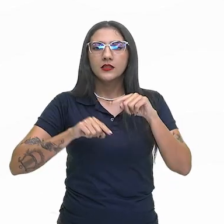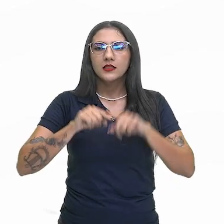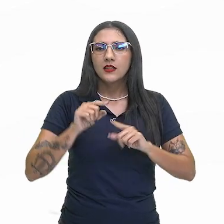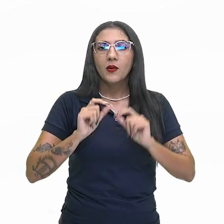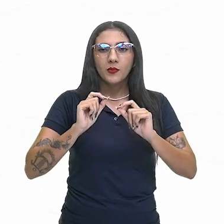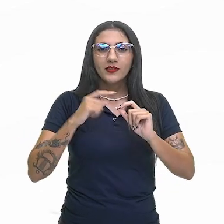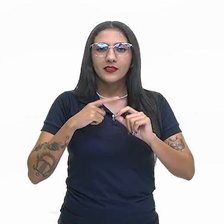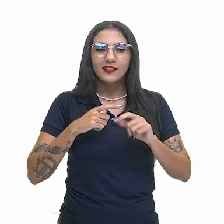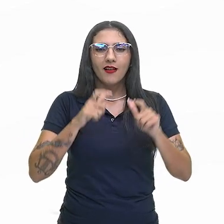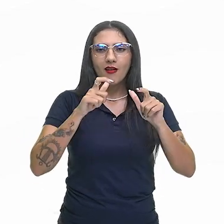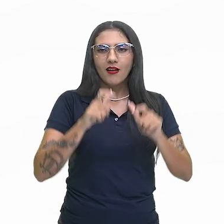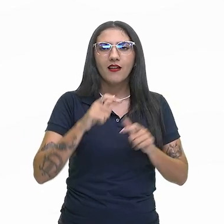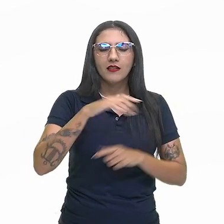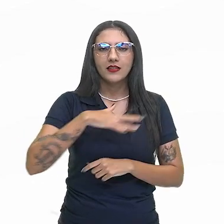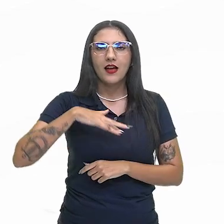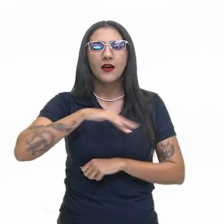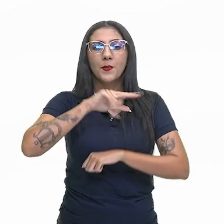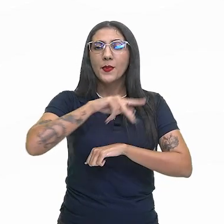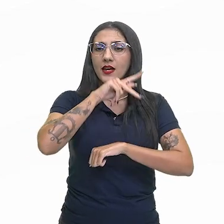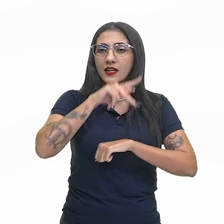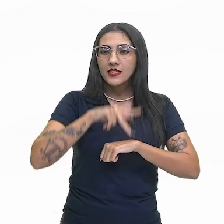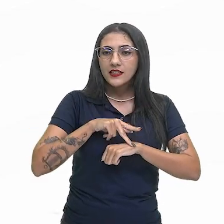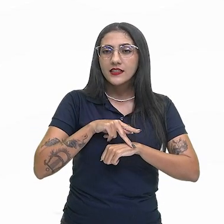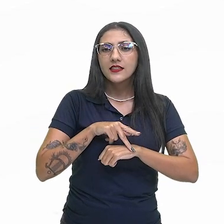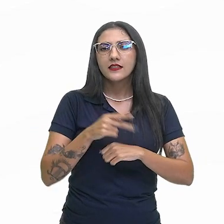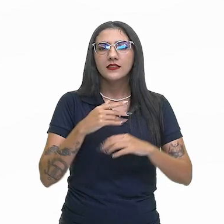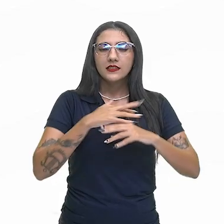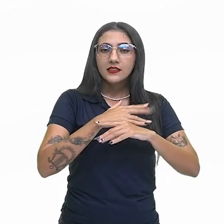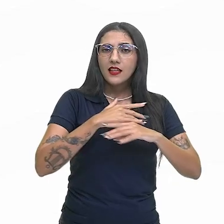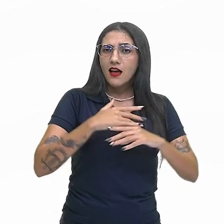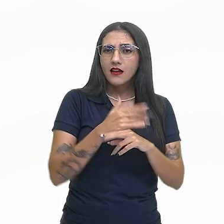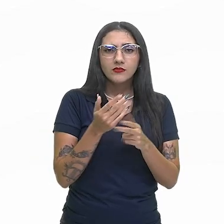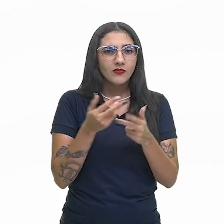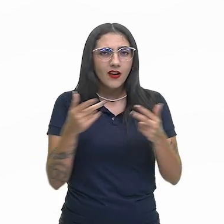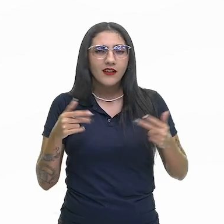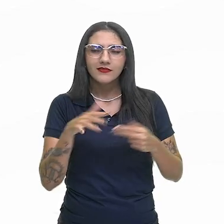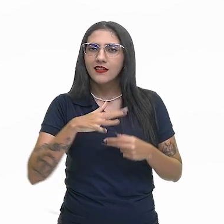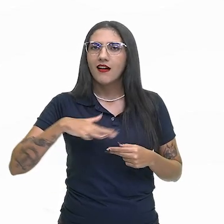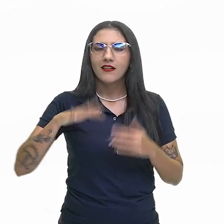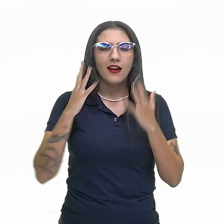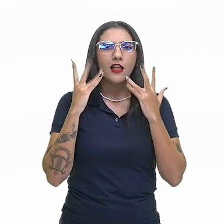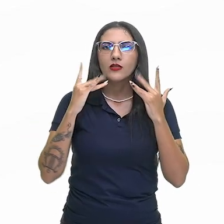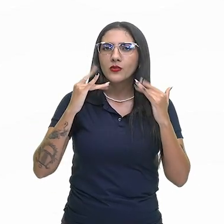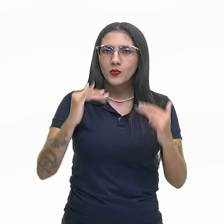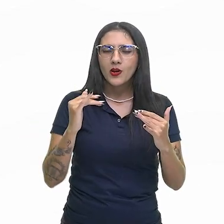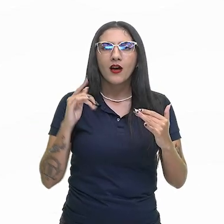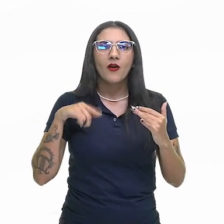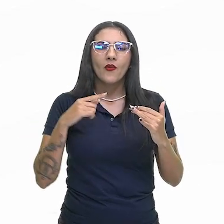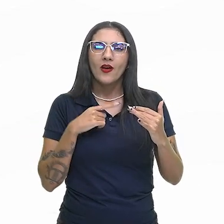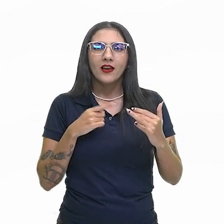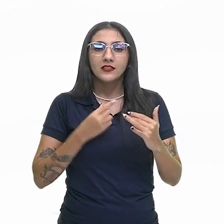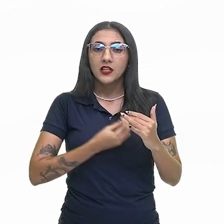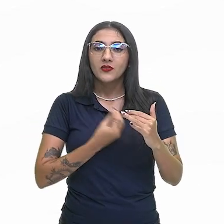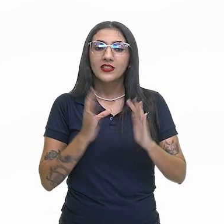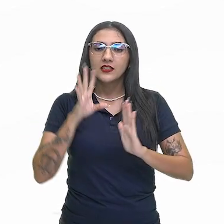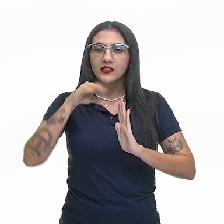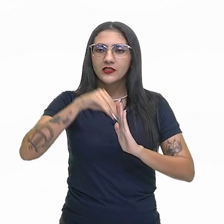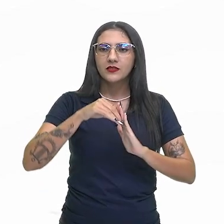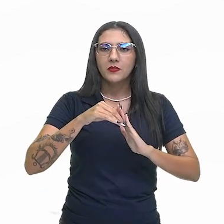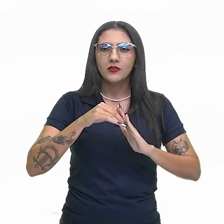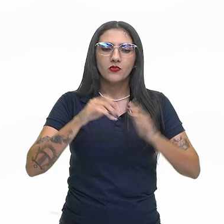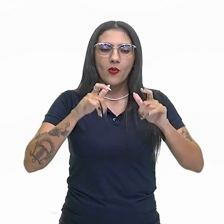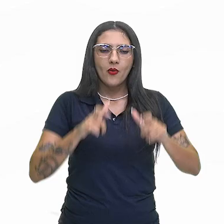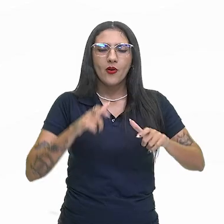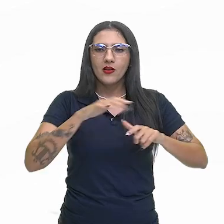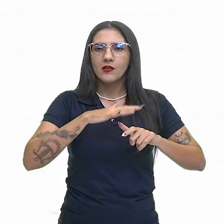os países, as cidades, o meio rural, etc. A natureza, em geral, vai estar formada em cima de algum lugar.